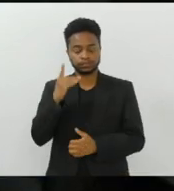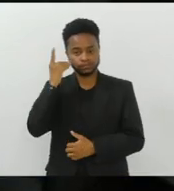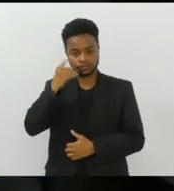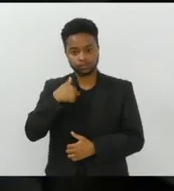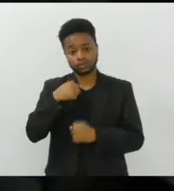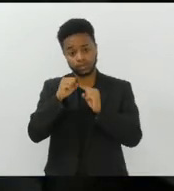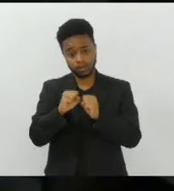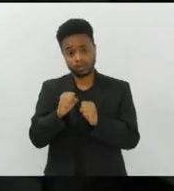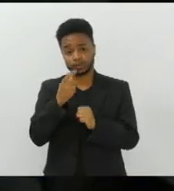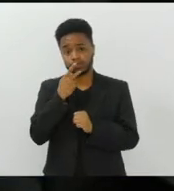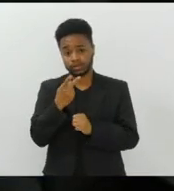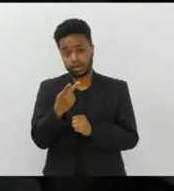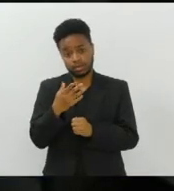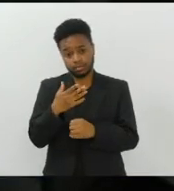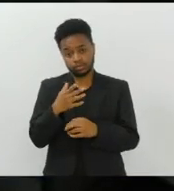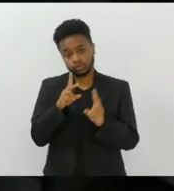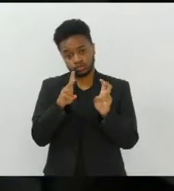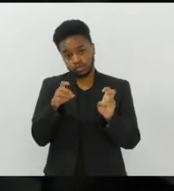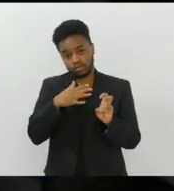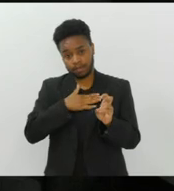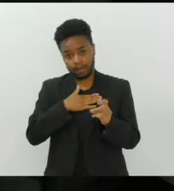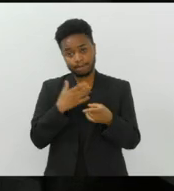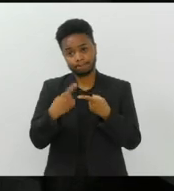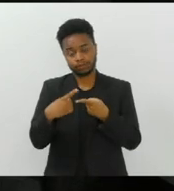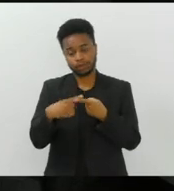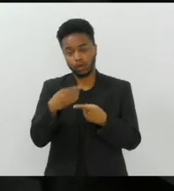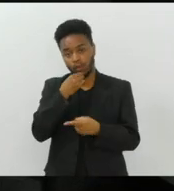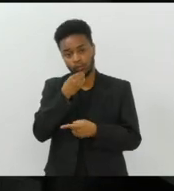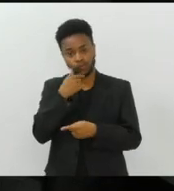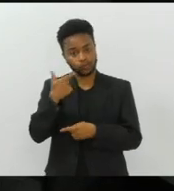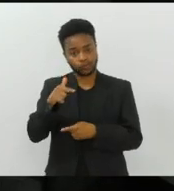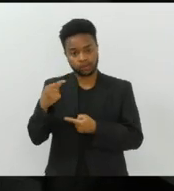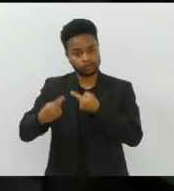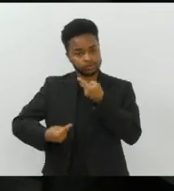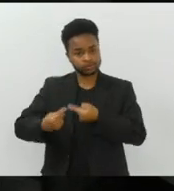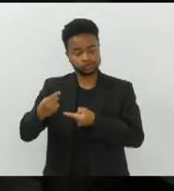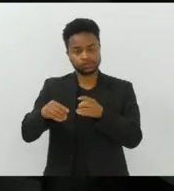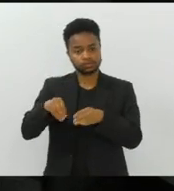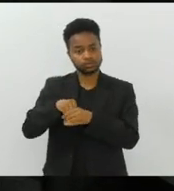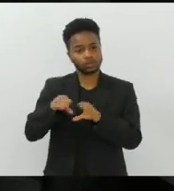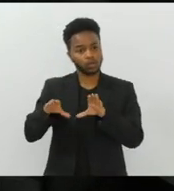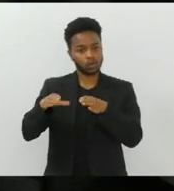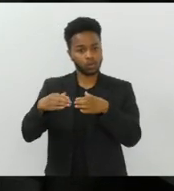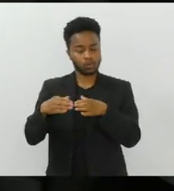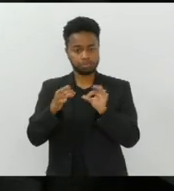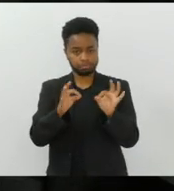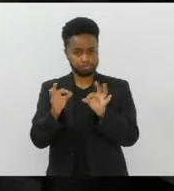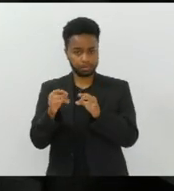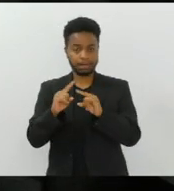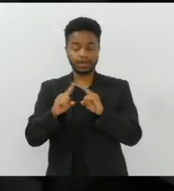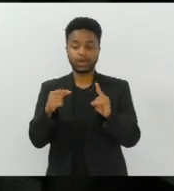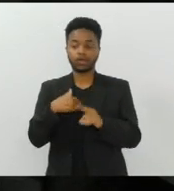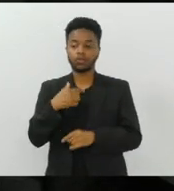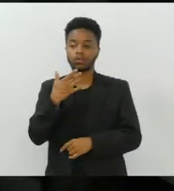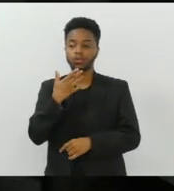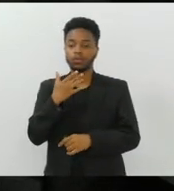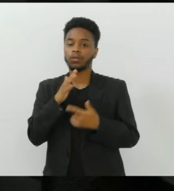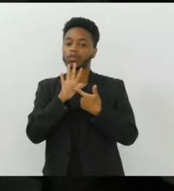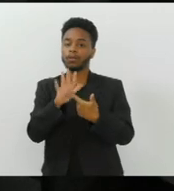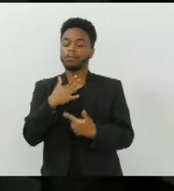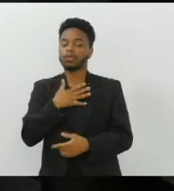neste momento por mim, obviamente, porque isso não foi previamente debatido nem no comitê, nem na comissão, mas falo por mim. O CNJ,